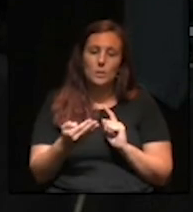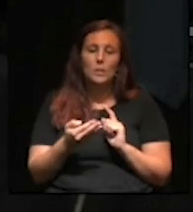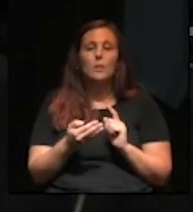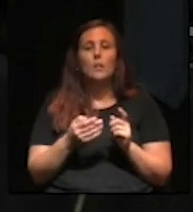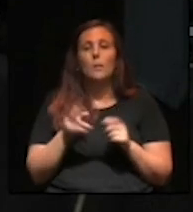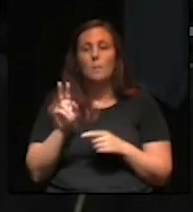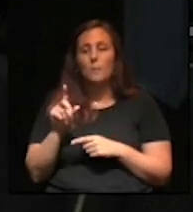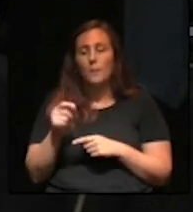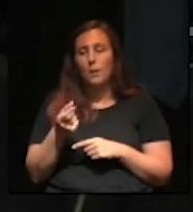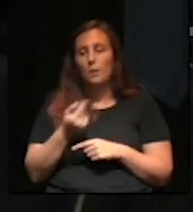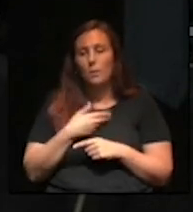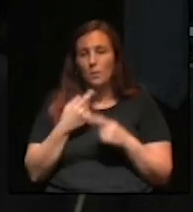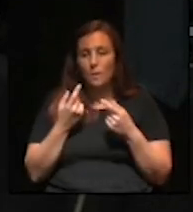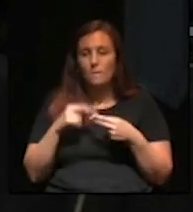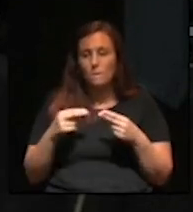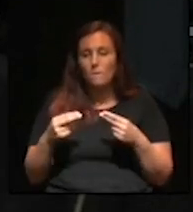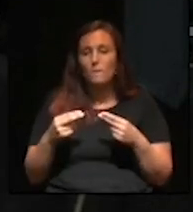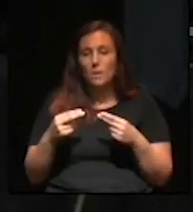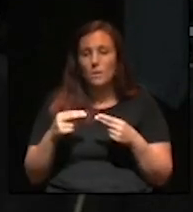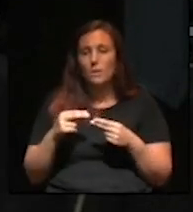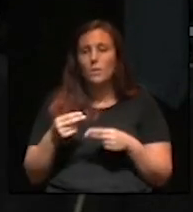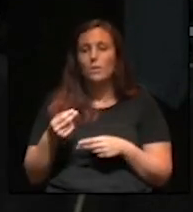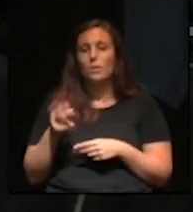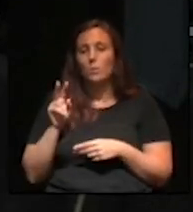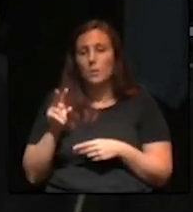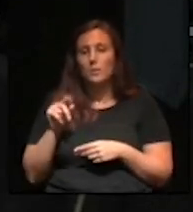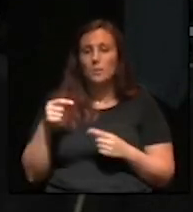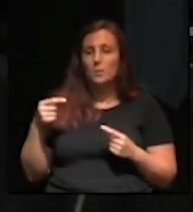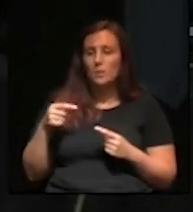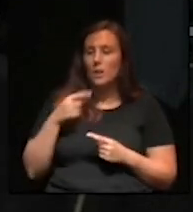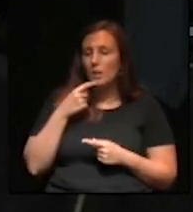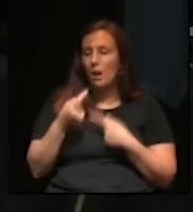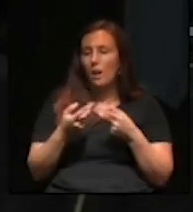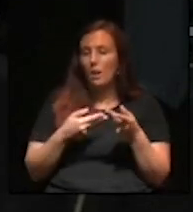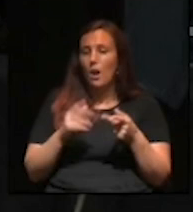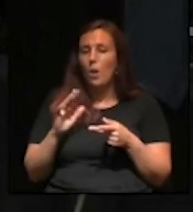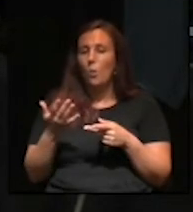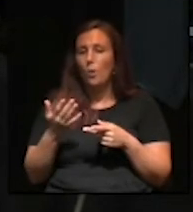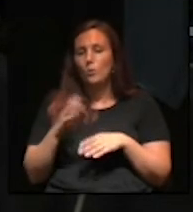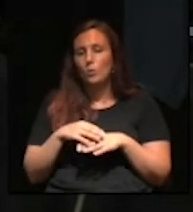agora, o endividamento municipal tão condenado pelo PSD e pelo CDS quando